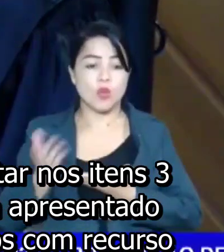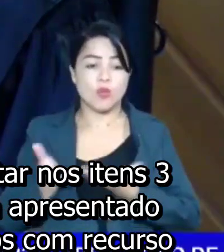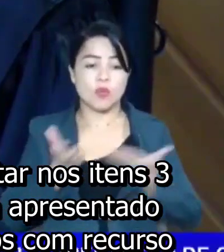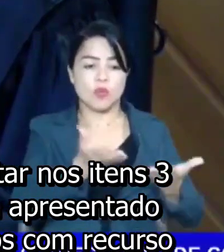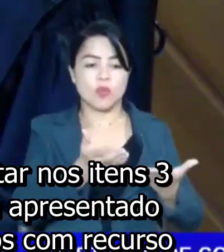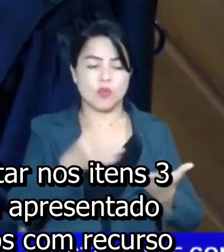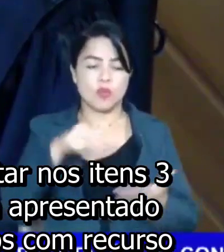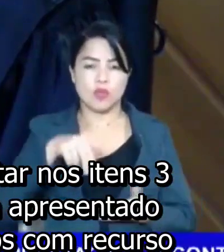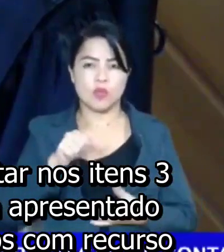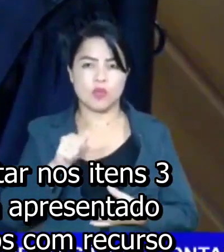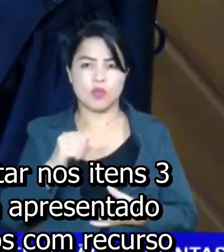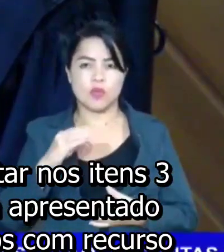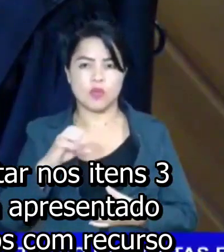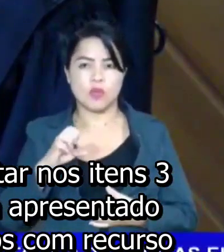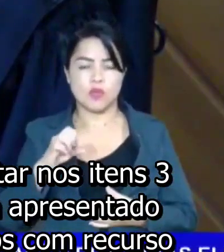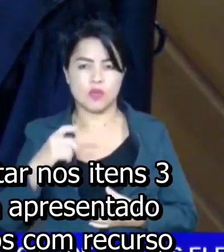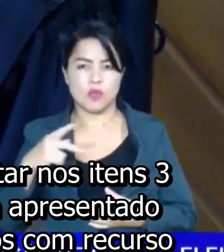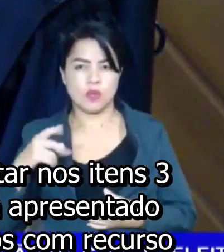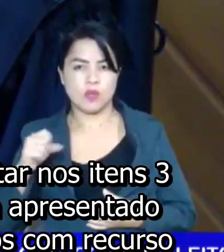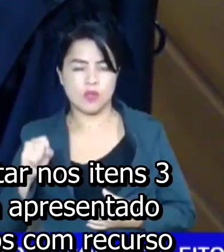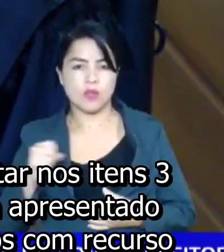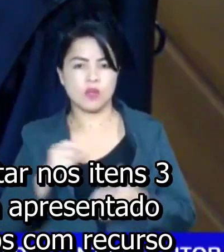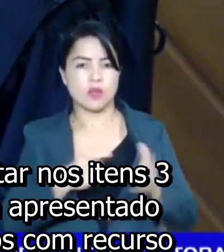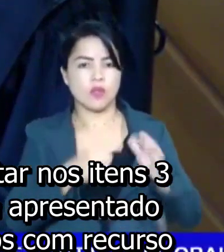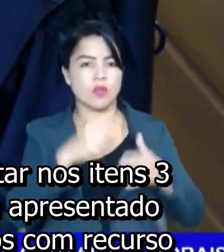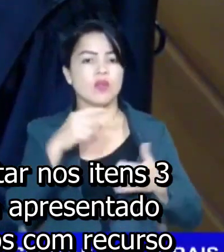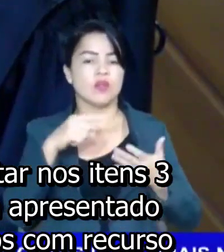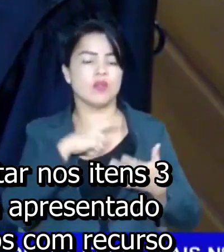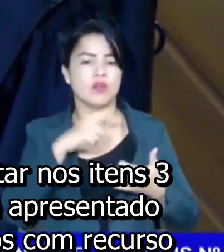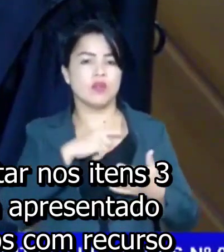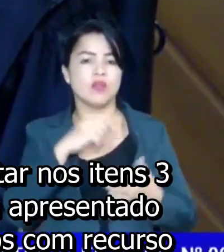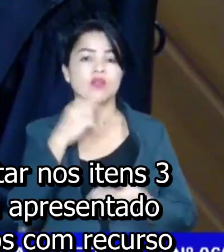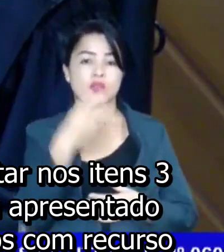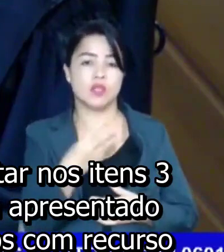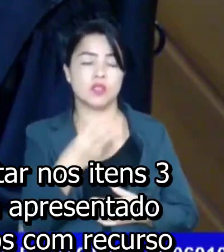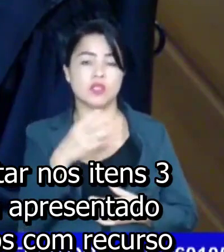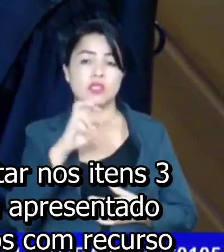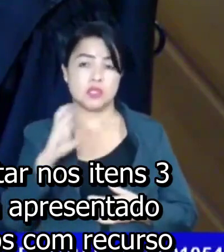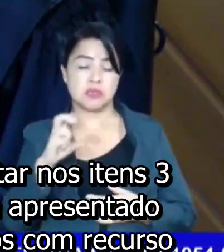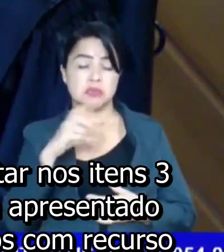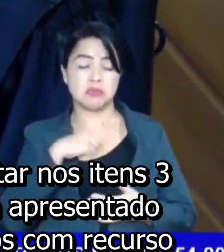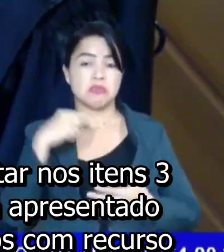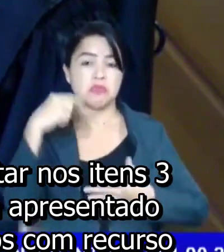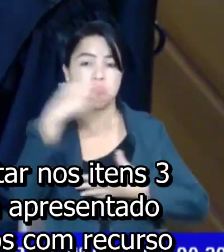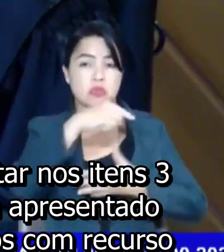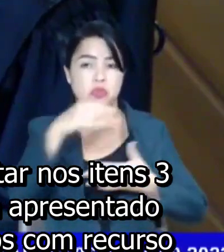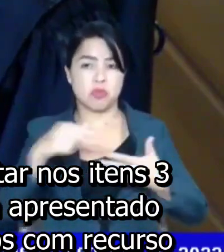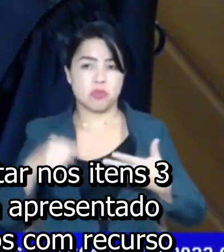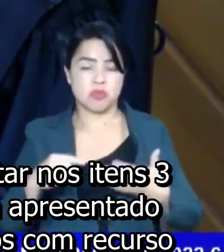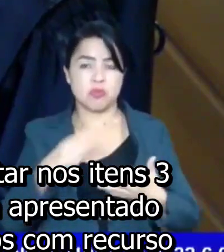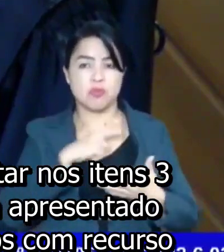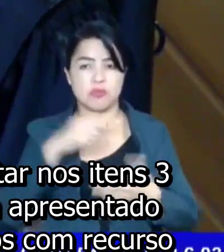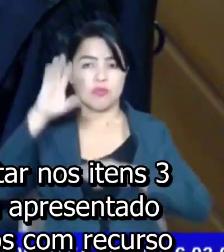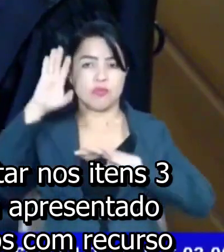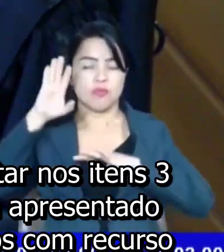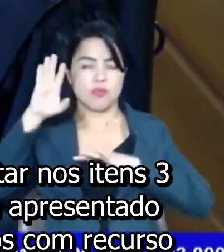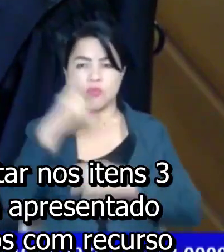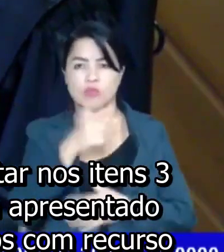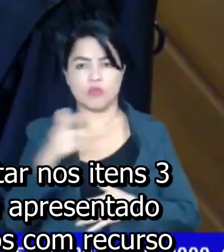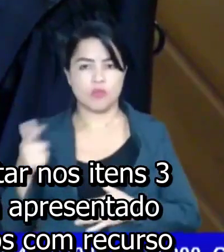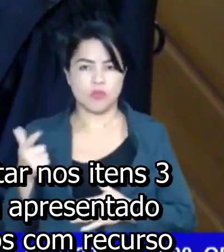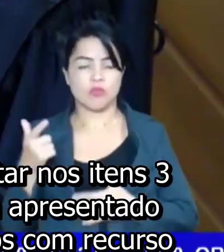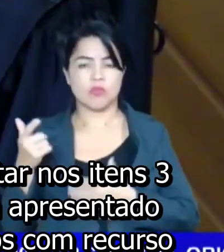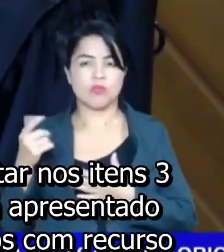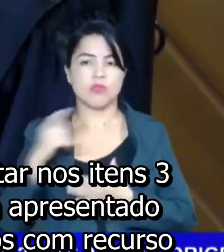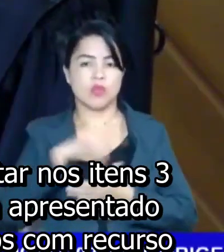da ANACEP, ao apontar nos itens 3 e 5 do seu parecer conclusivo, que o candidato não teria